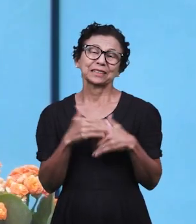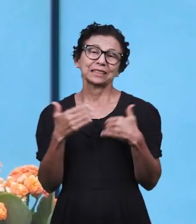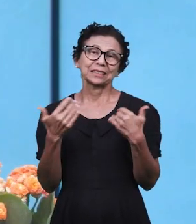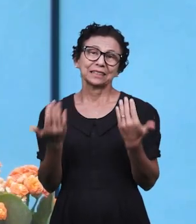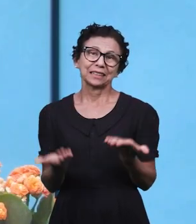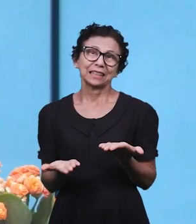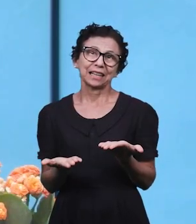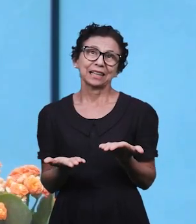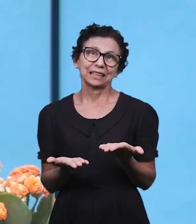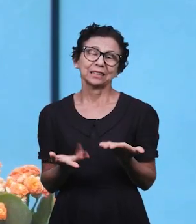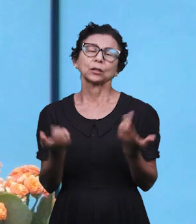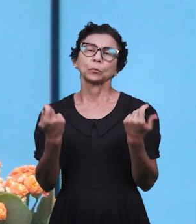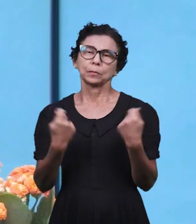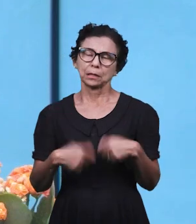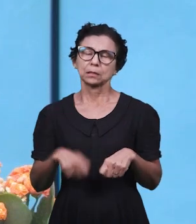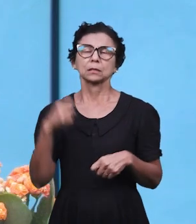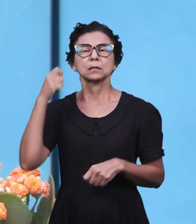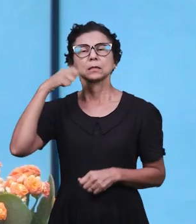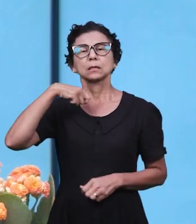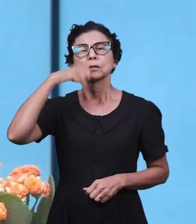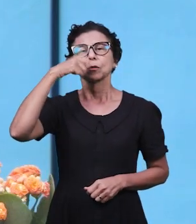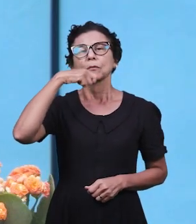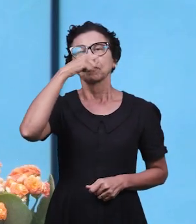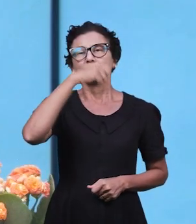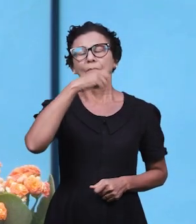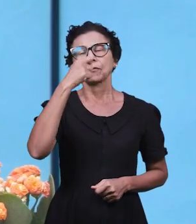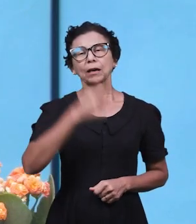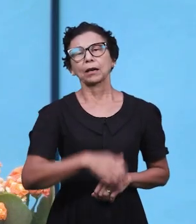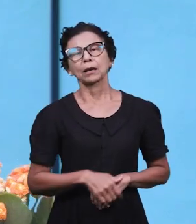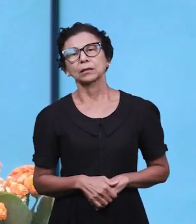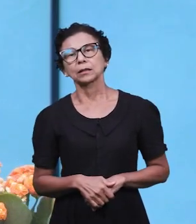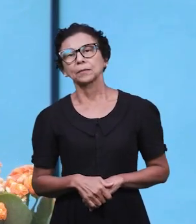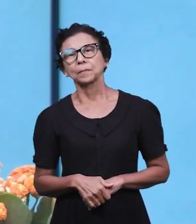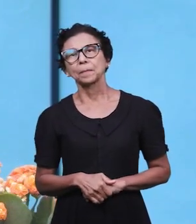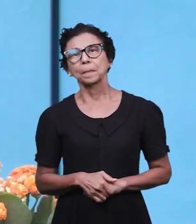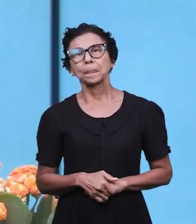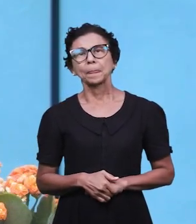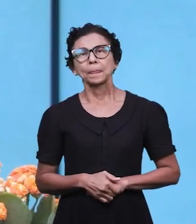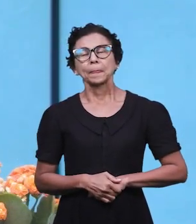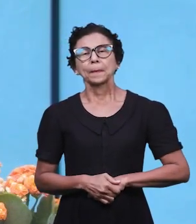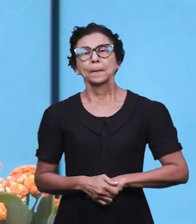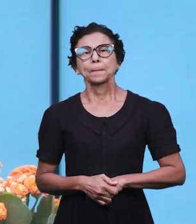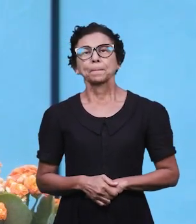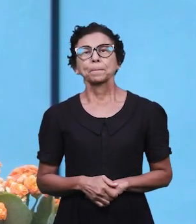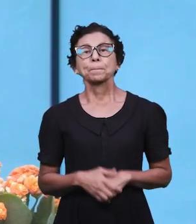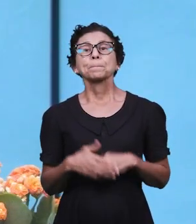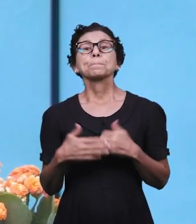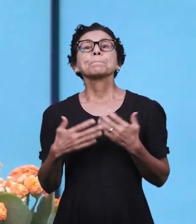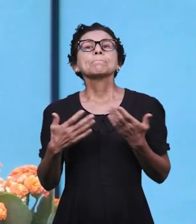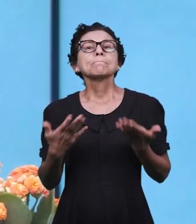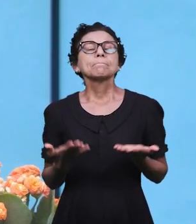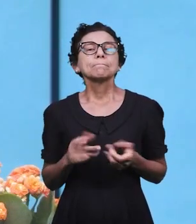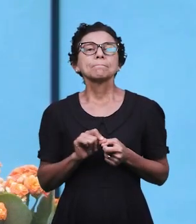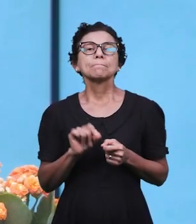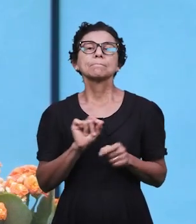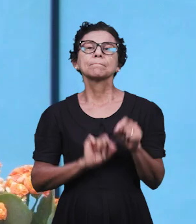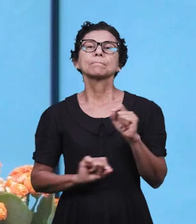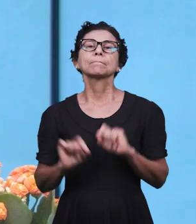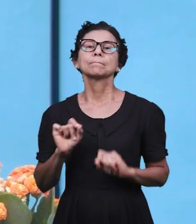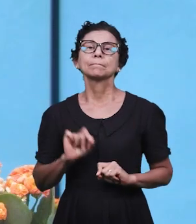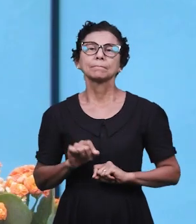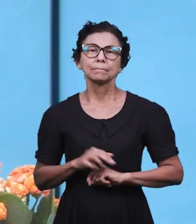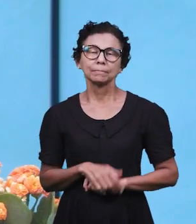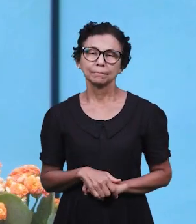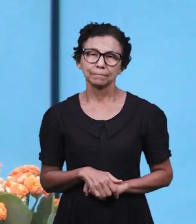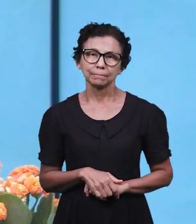e aí? Não vou escovar? Então, preciso escovar, né? Criança, a gente vai falar de criança daqui a pouco, acredito. Então, e aí?